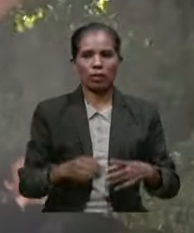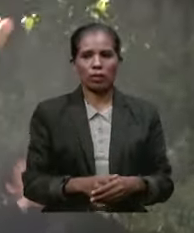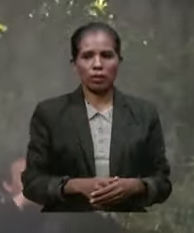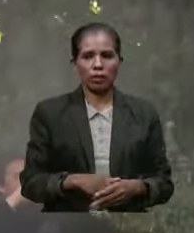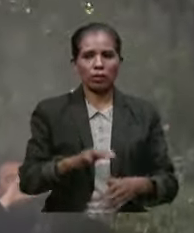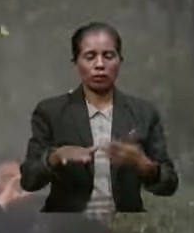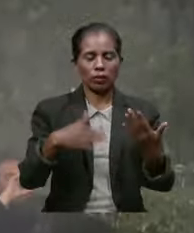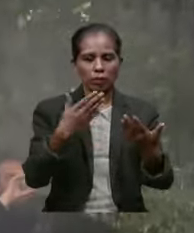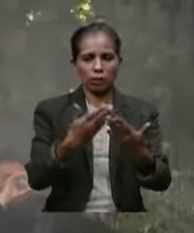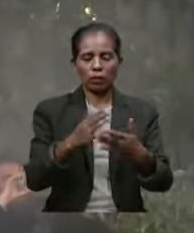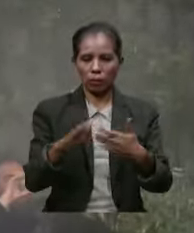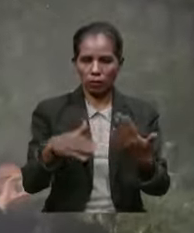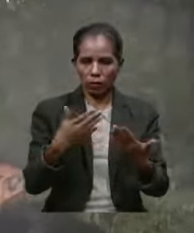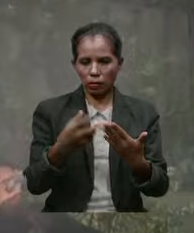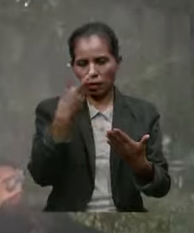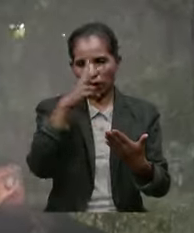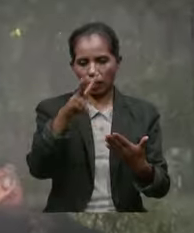por bombas.